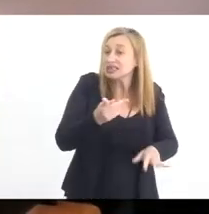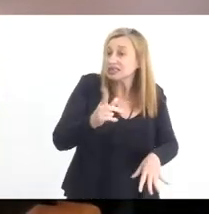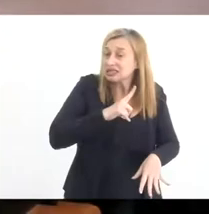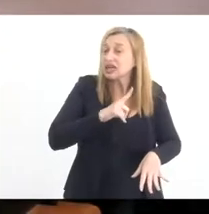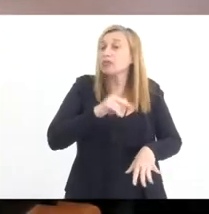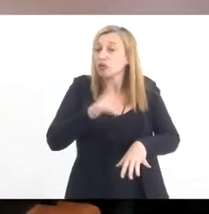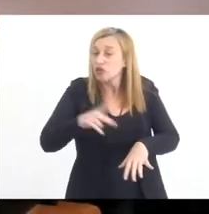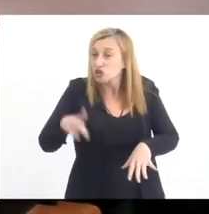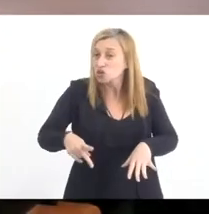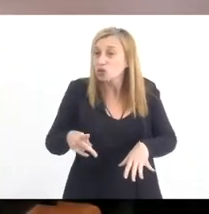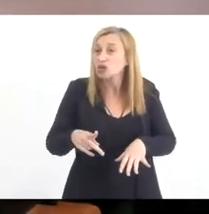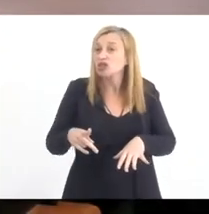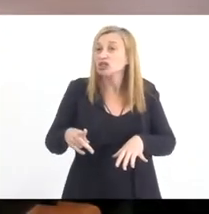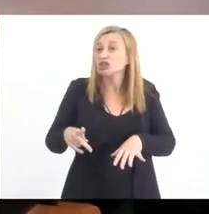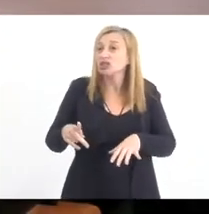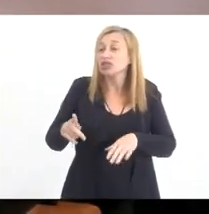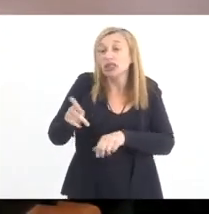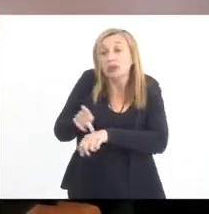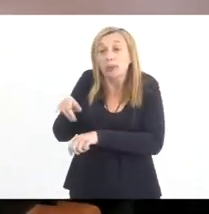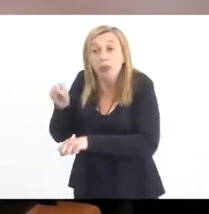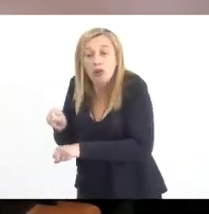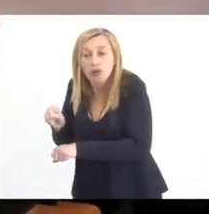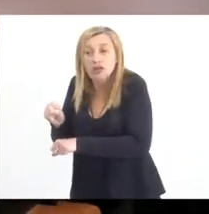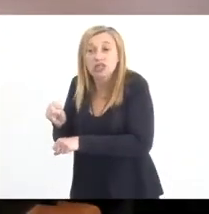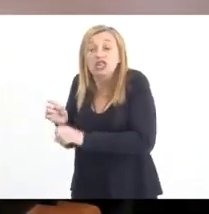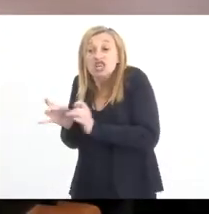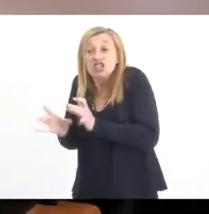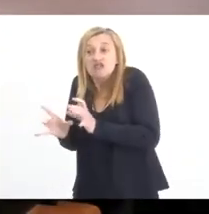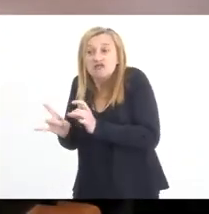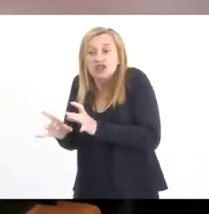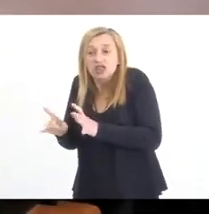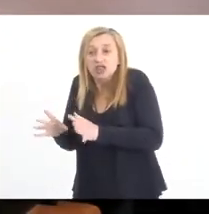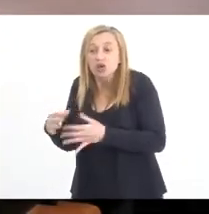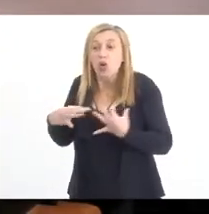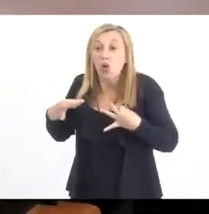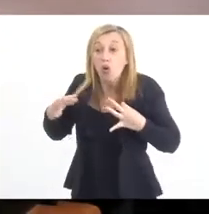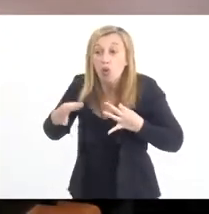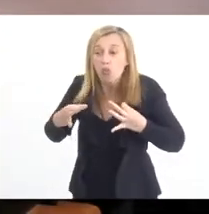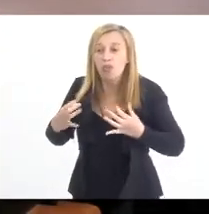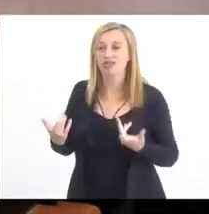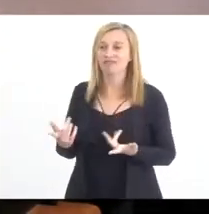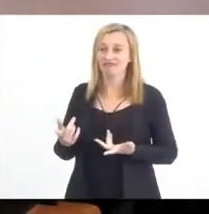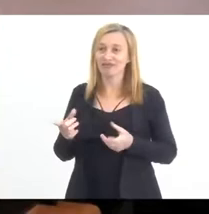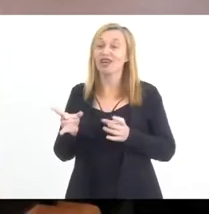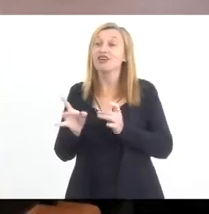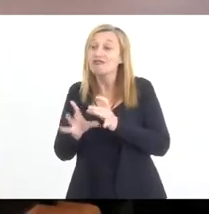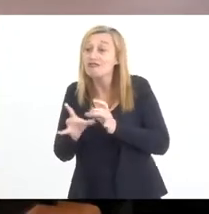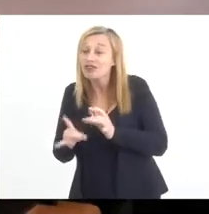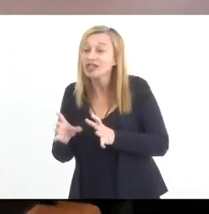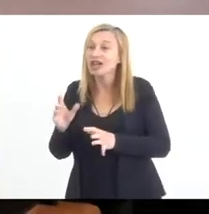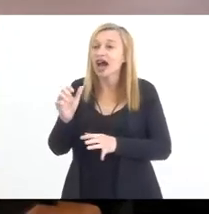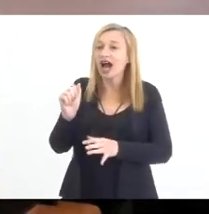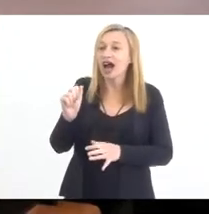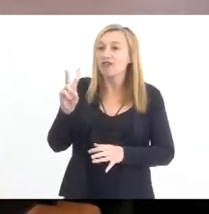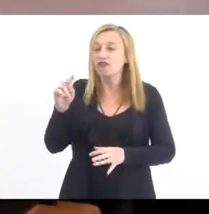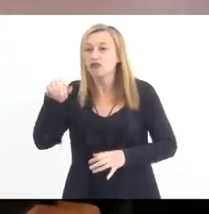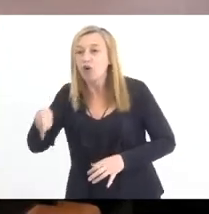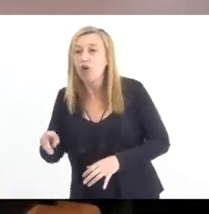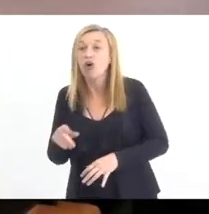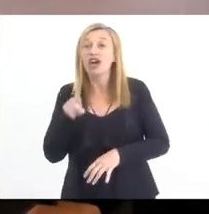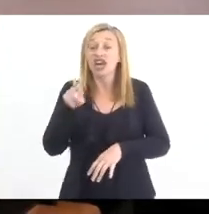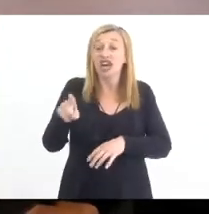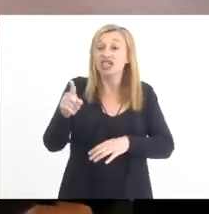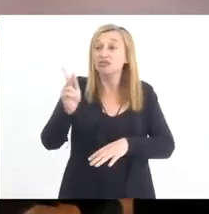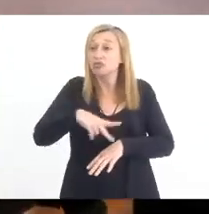vende roupa, tá bom? Tem isso. E vende Avon, tá? Vende Avon. Então, esse docente tem